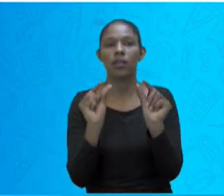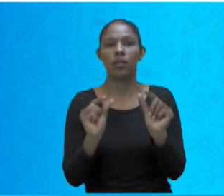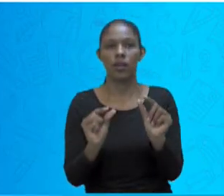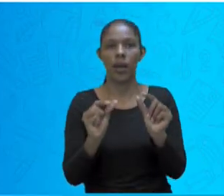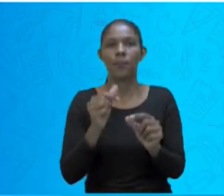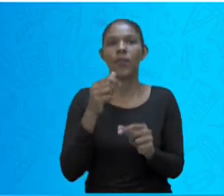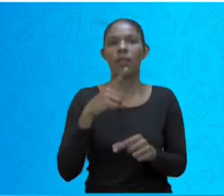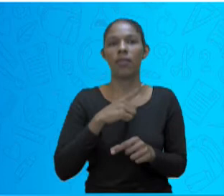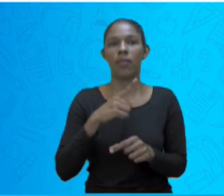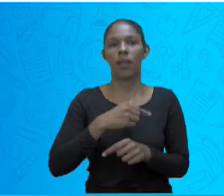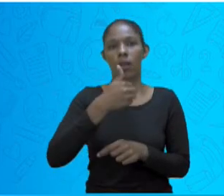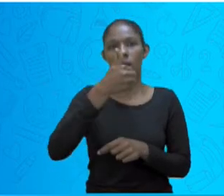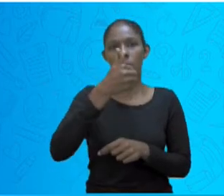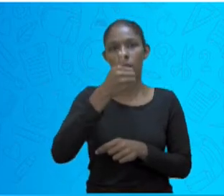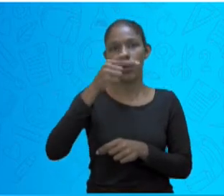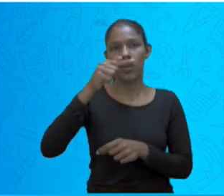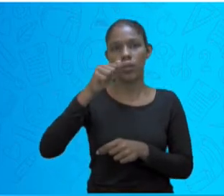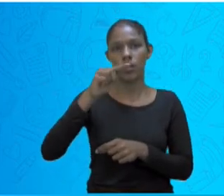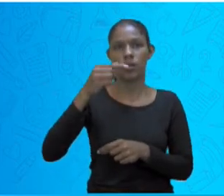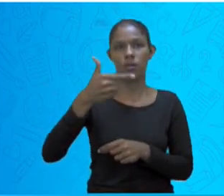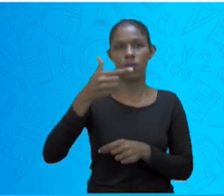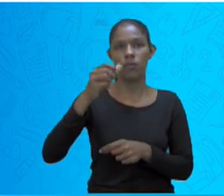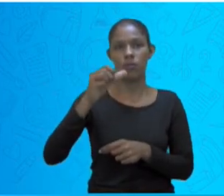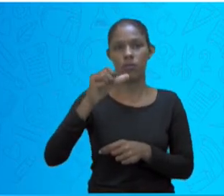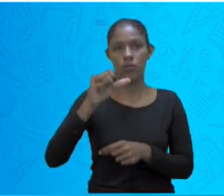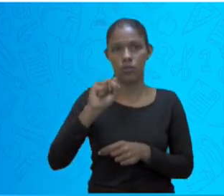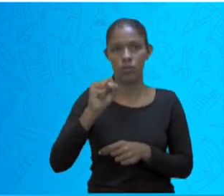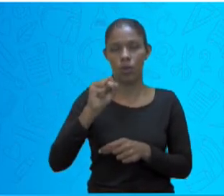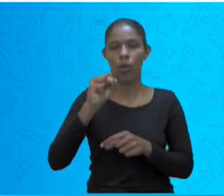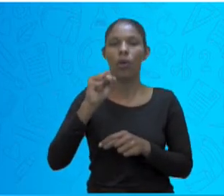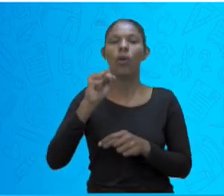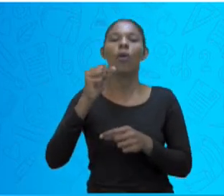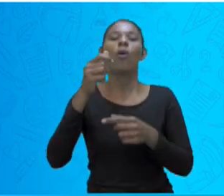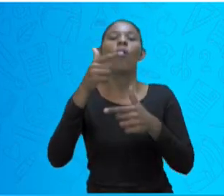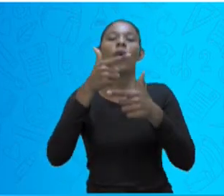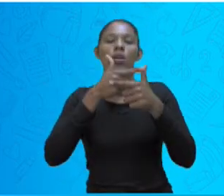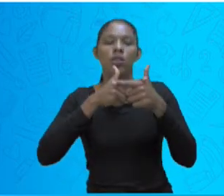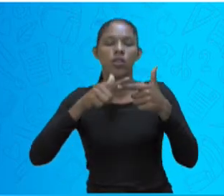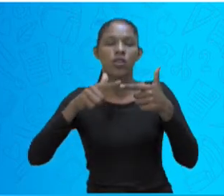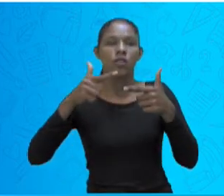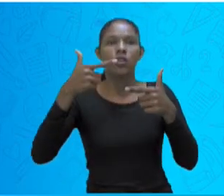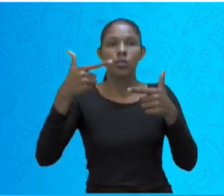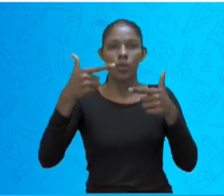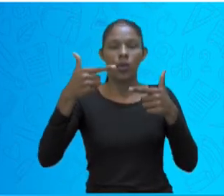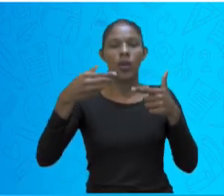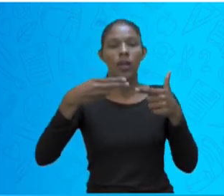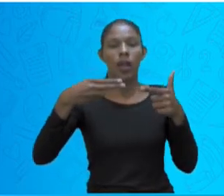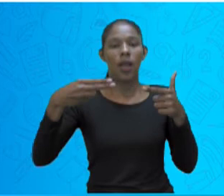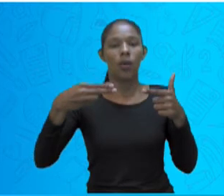1.728 é um número par. Então, eu vou começar a dividir por 2. Tenho como resultado